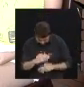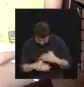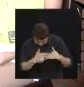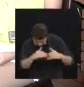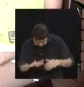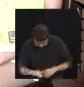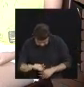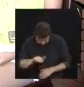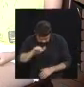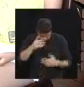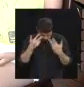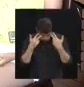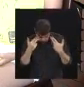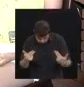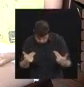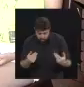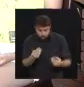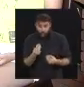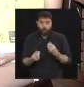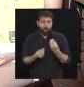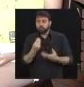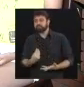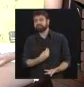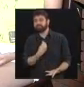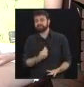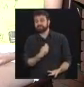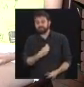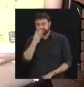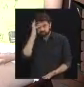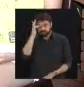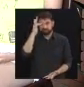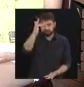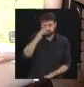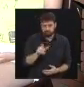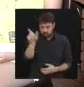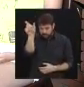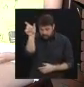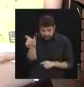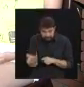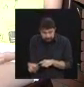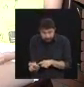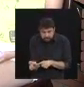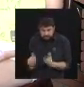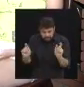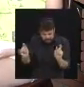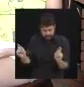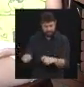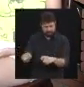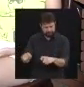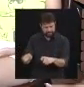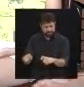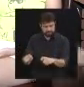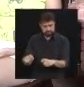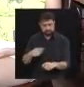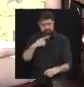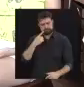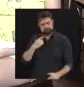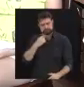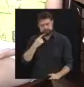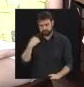se desenvolver, né? Se ela iria, enfim, se tornar, né? Uma pessoa com toda a sua capacidade,